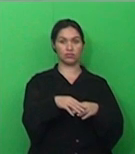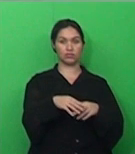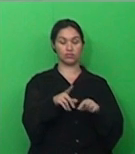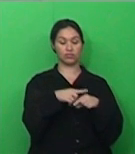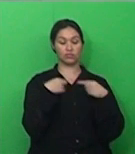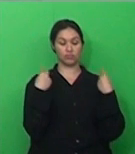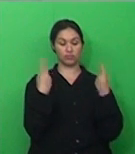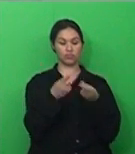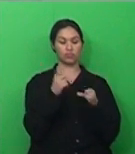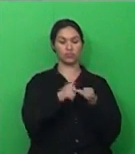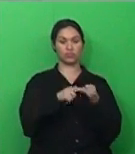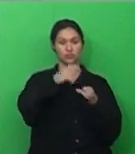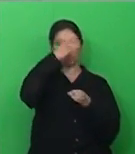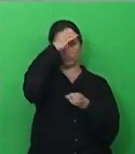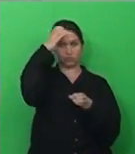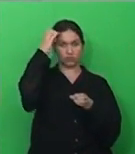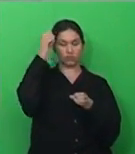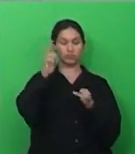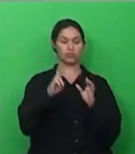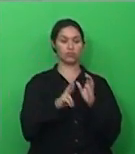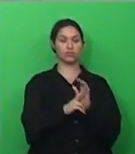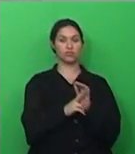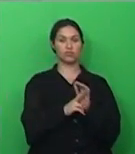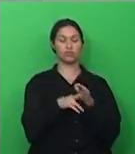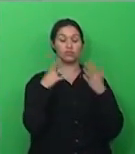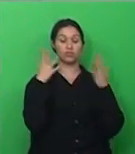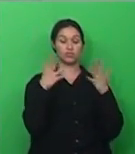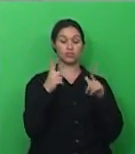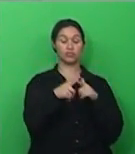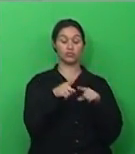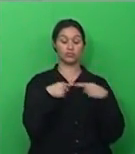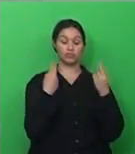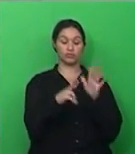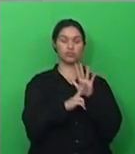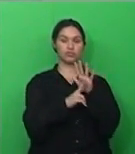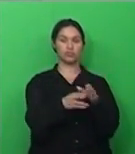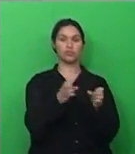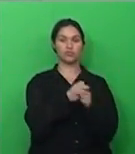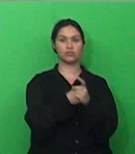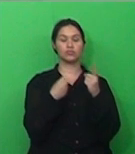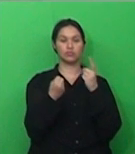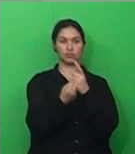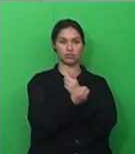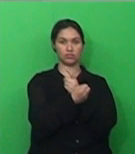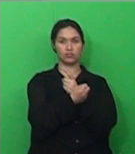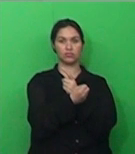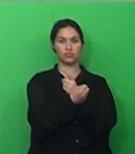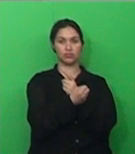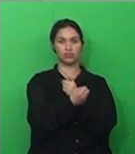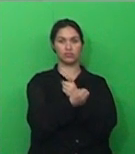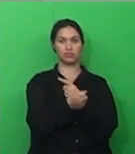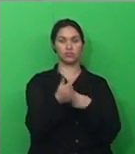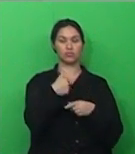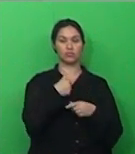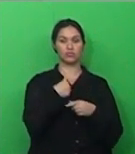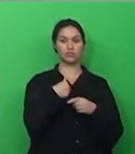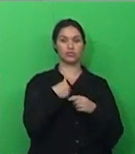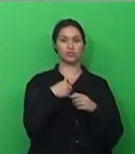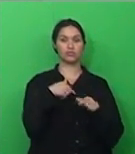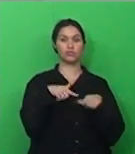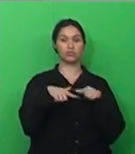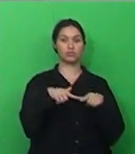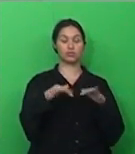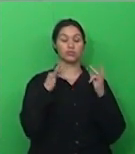17 vereadores representam a sociedade criciumense. E eu tive a oportunidade de estar à frente da Fundação Cultural e